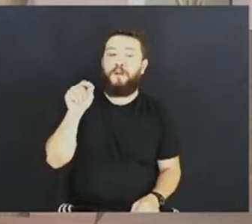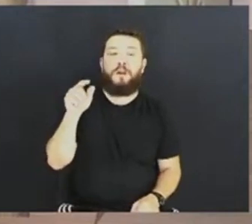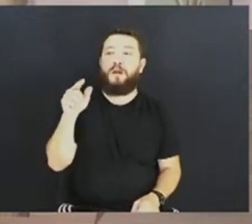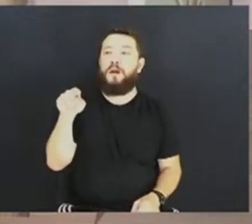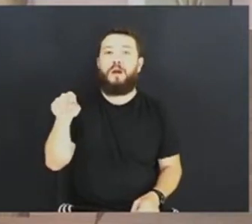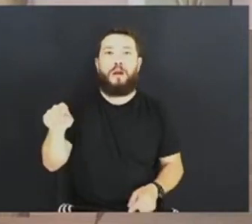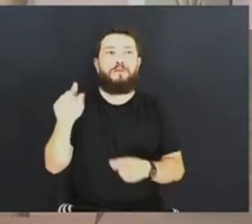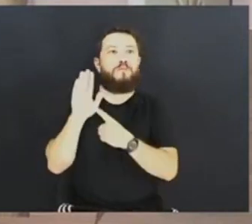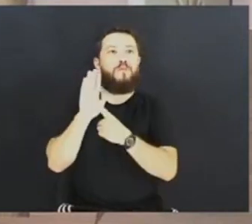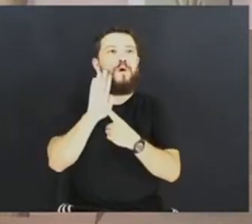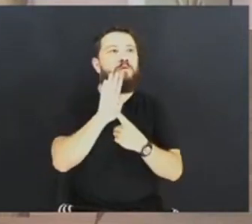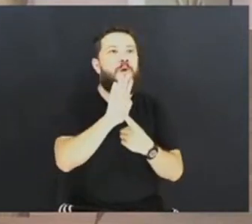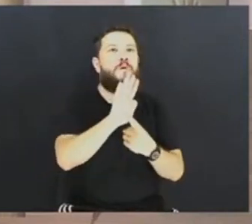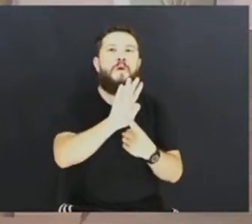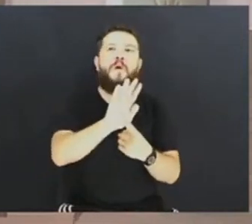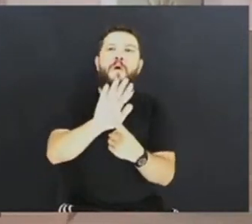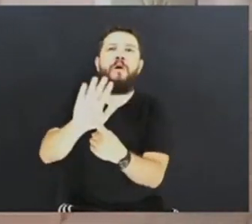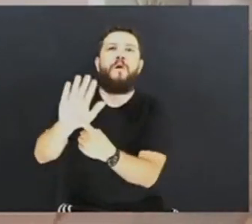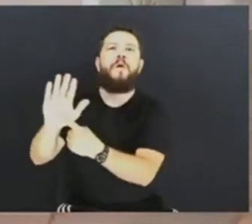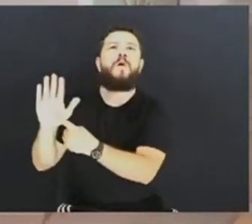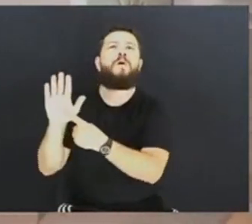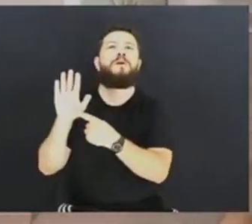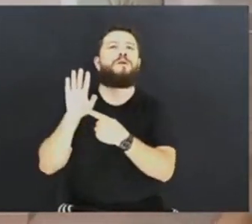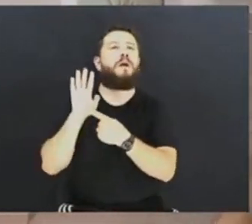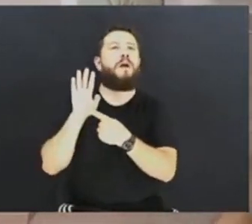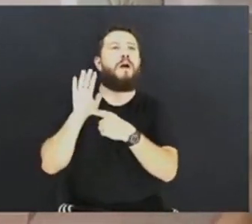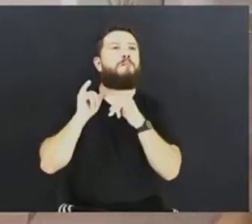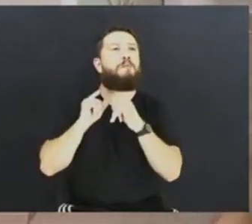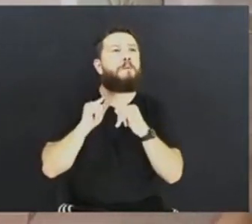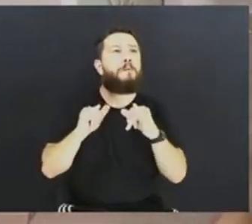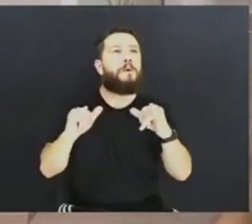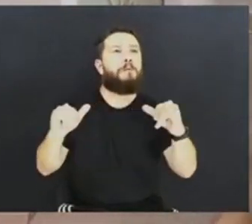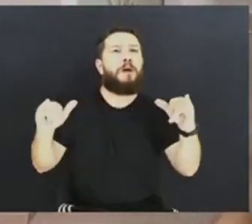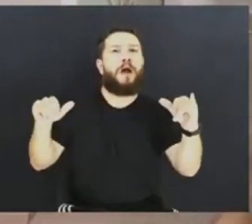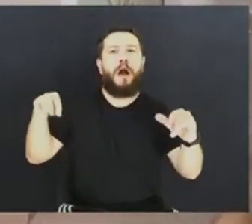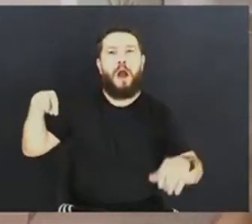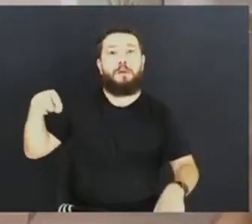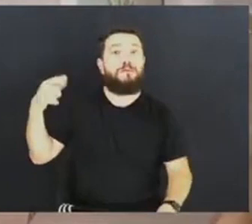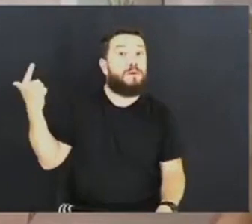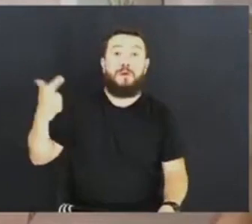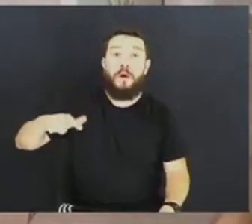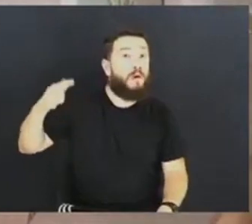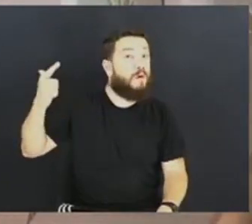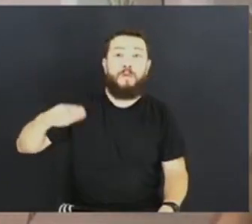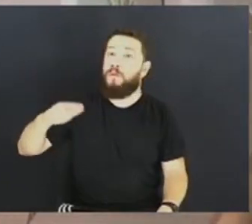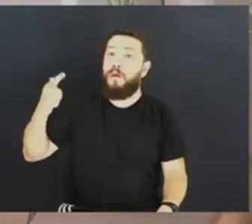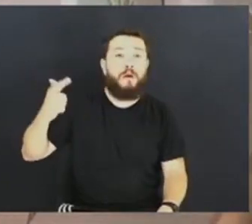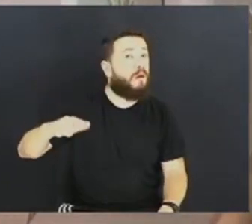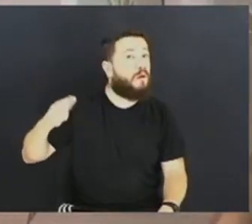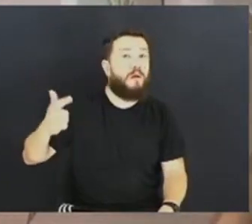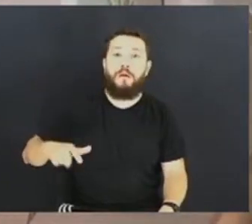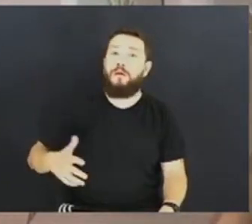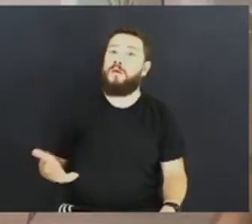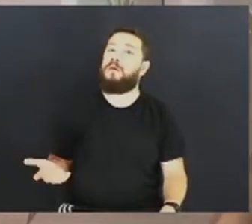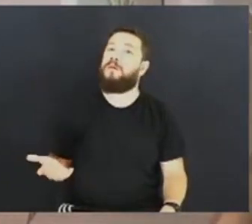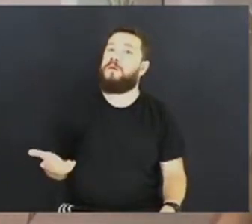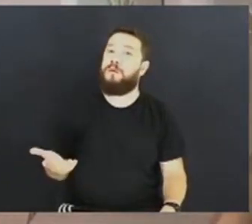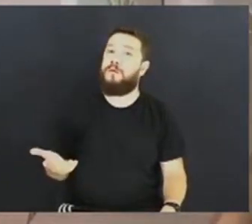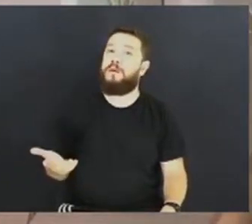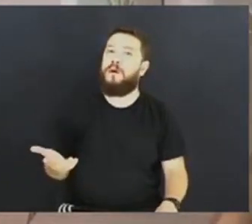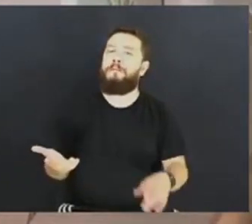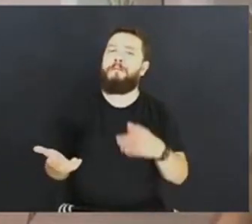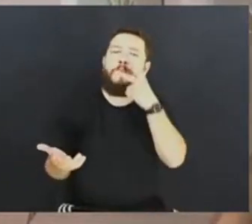divulgação e a impressão que dá é que foi seletivo isso